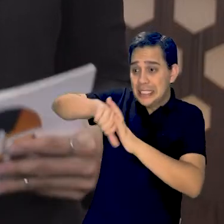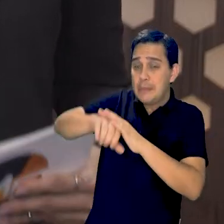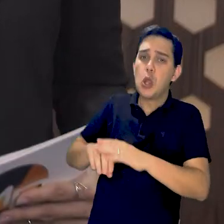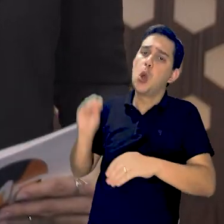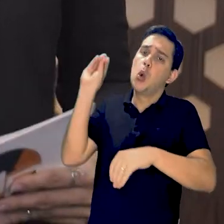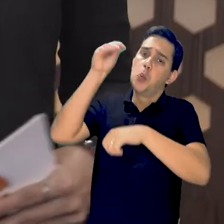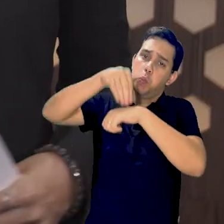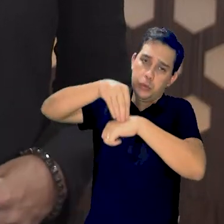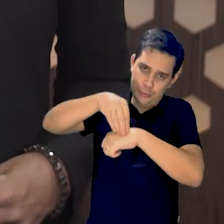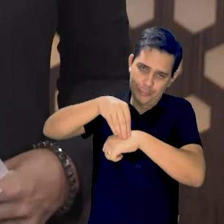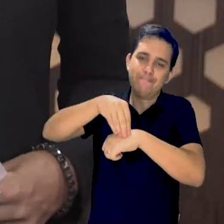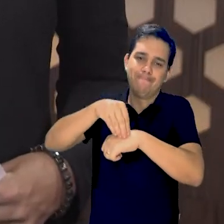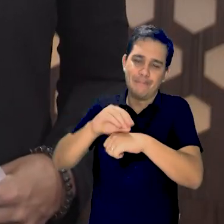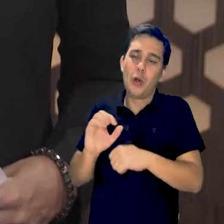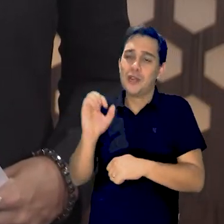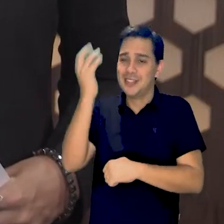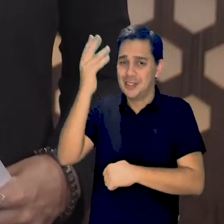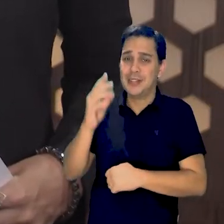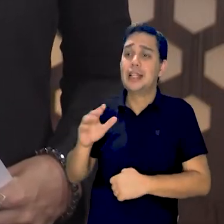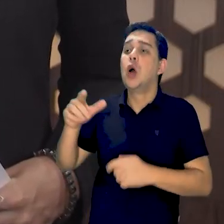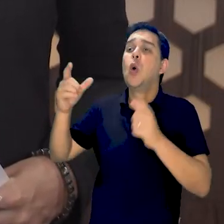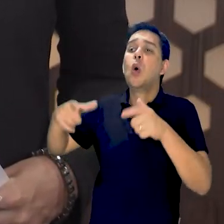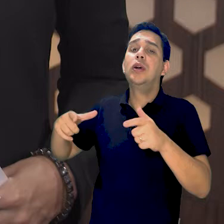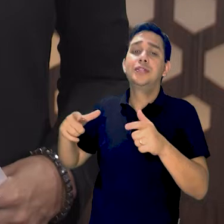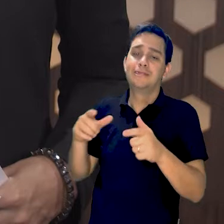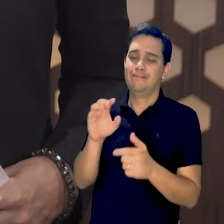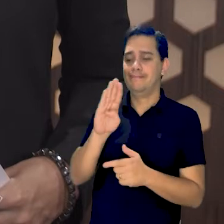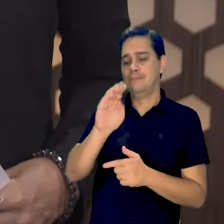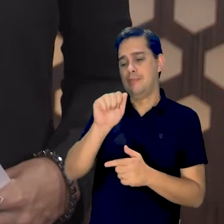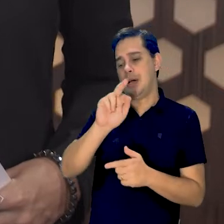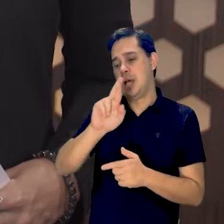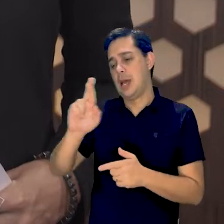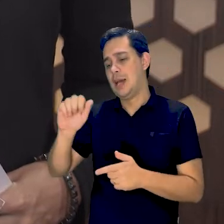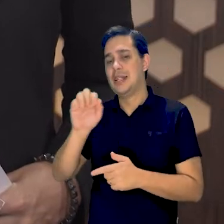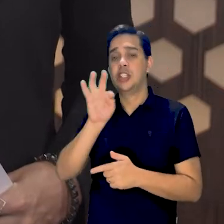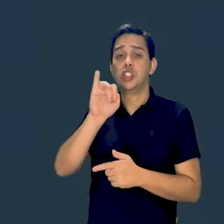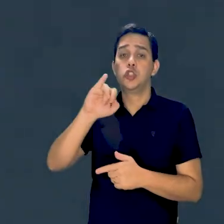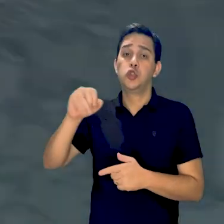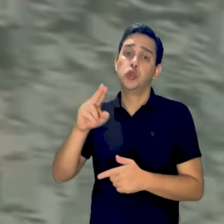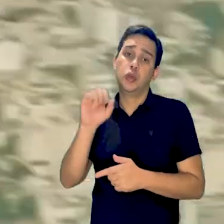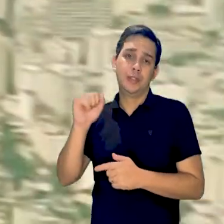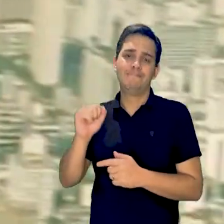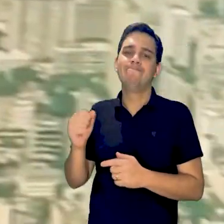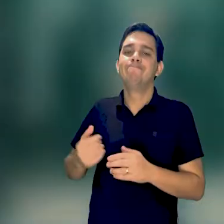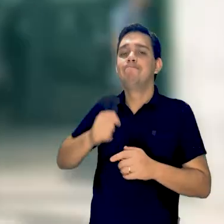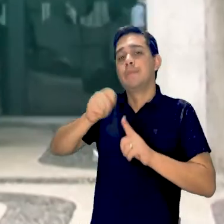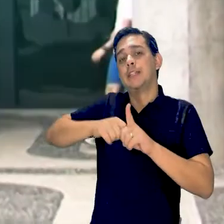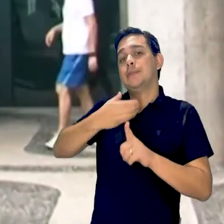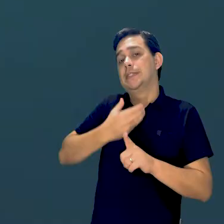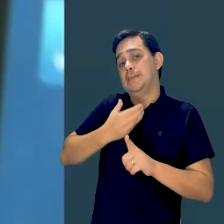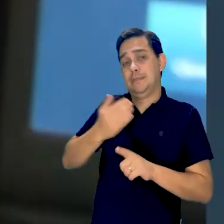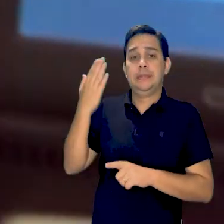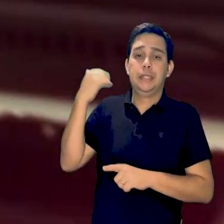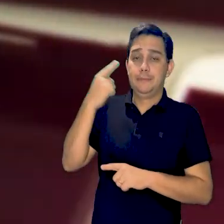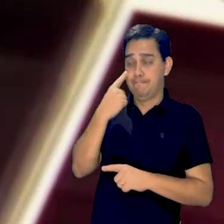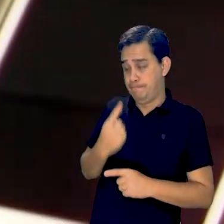em um acidente ocorrido na Barra da Tijuca em dezembro do ano passado. Acompanhe!